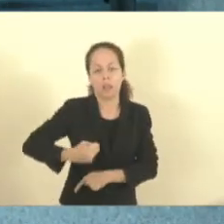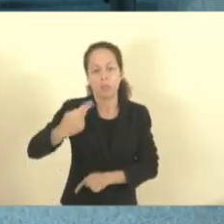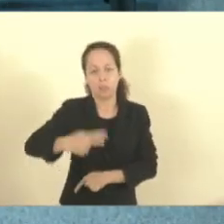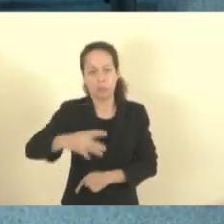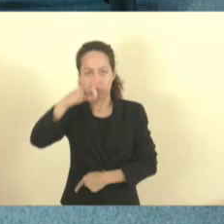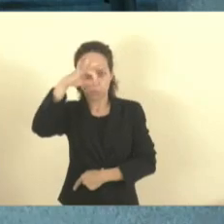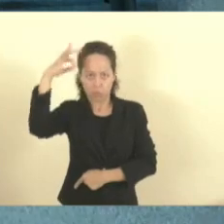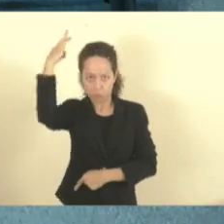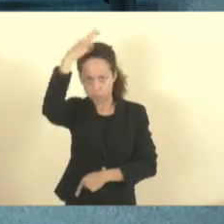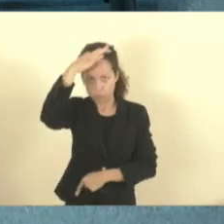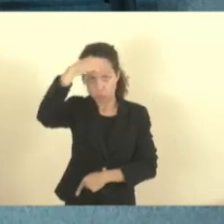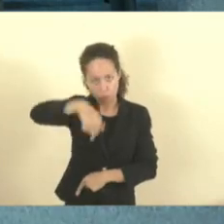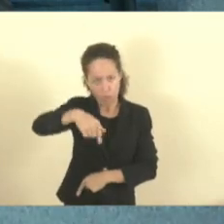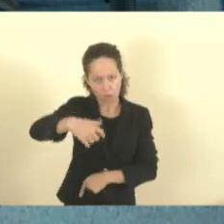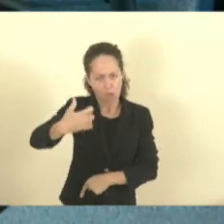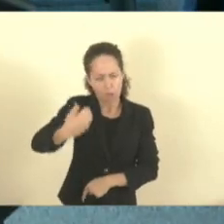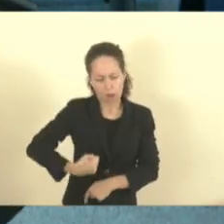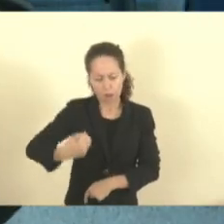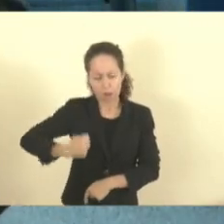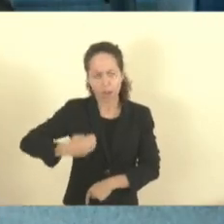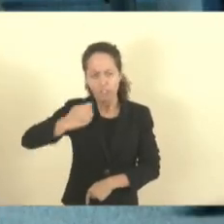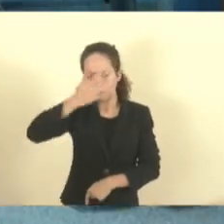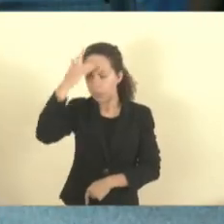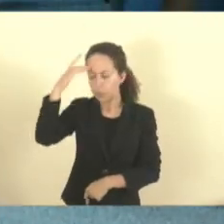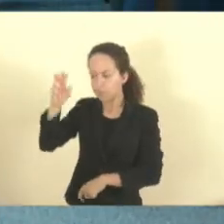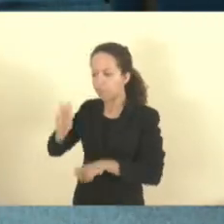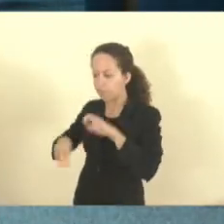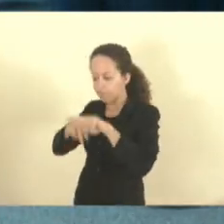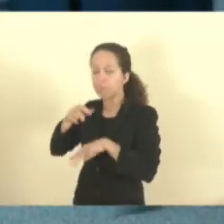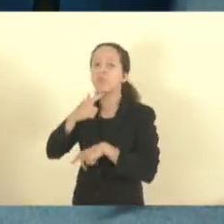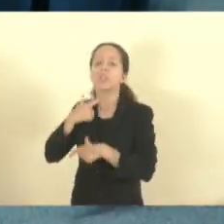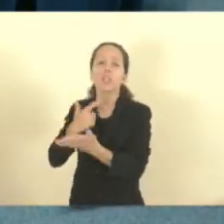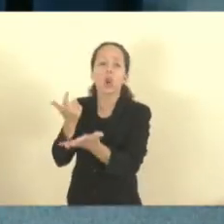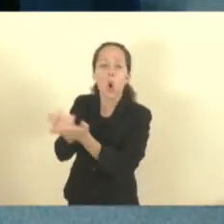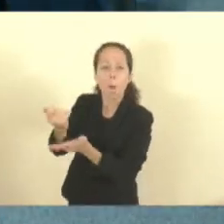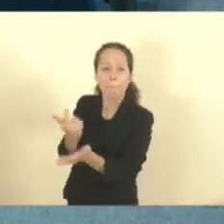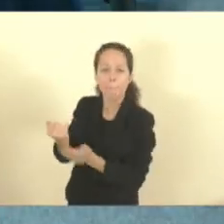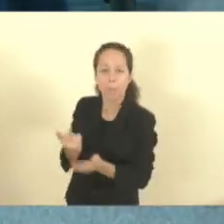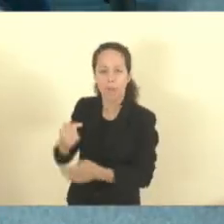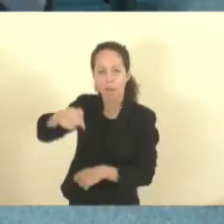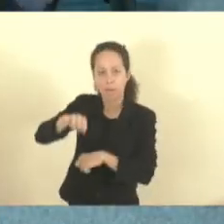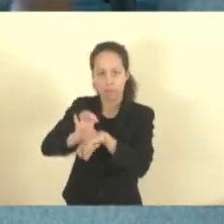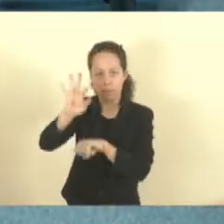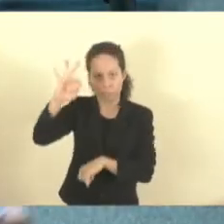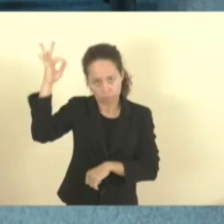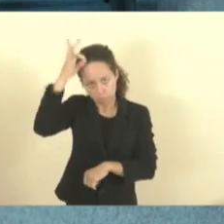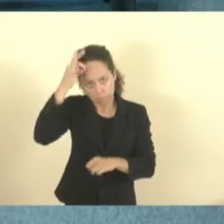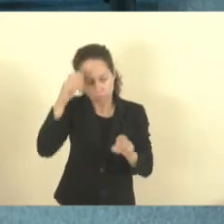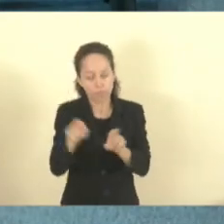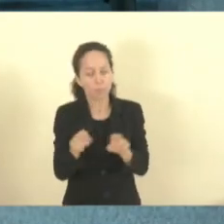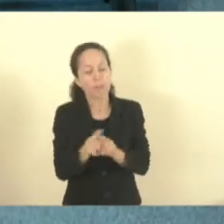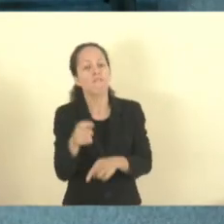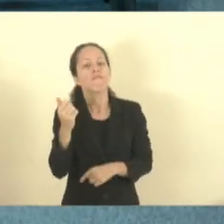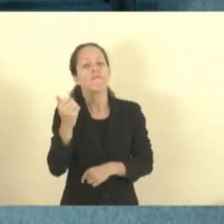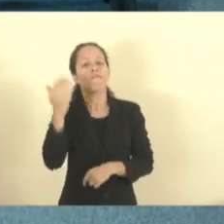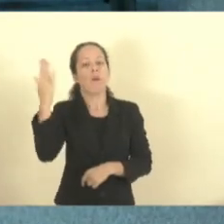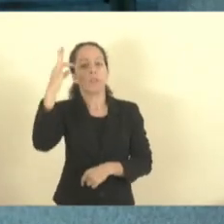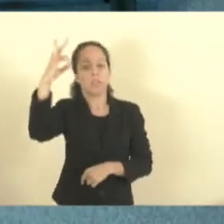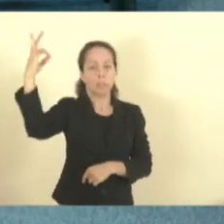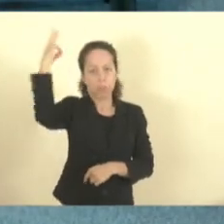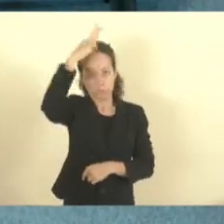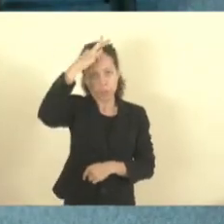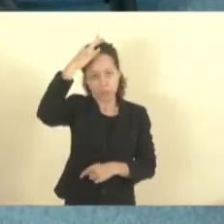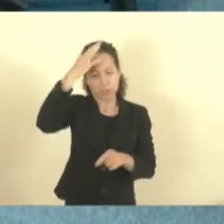senhor presidente, maior competitividade no mercado estadual e fora também do